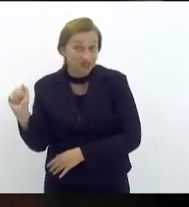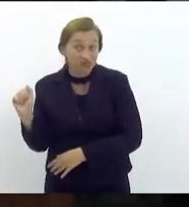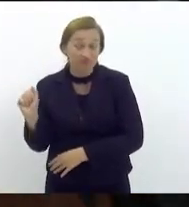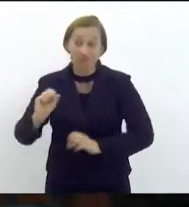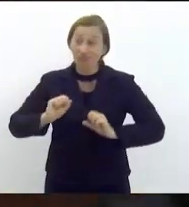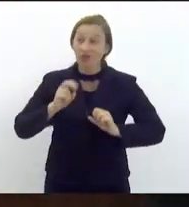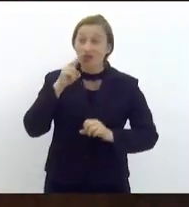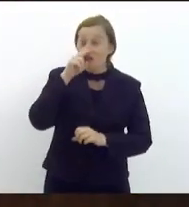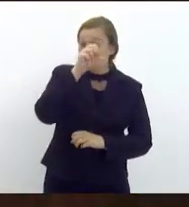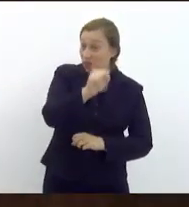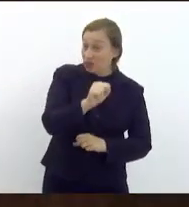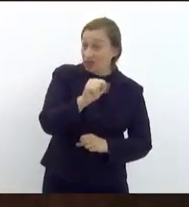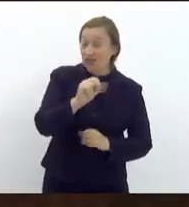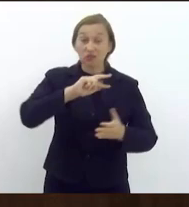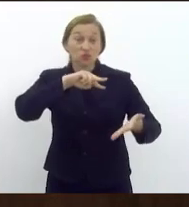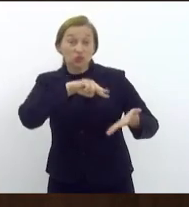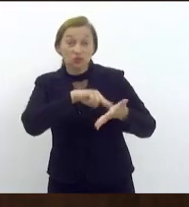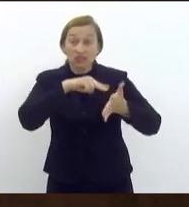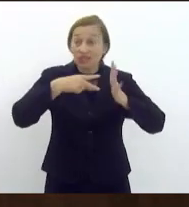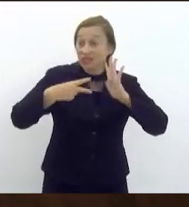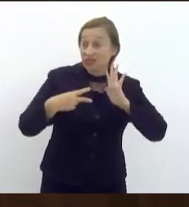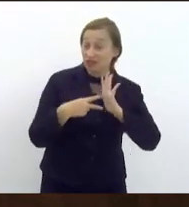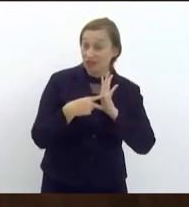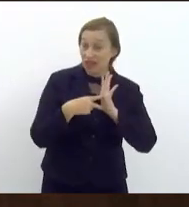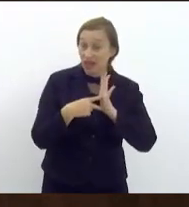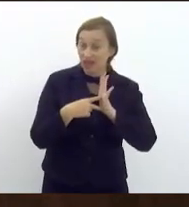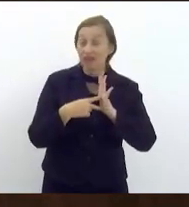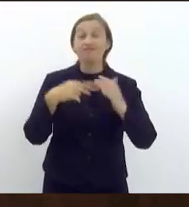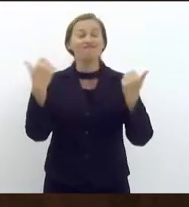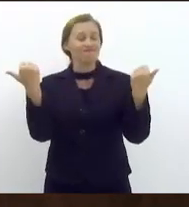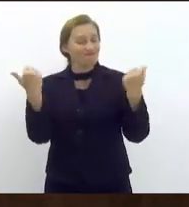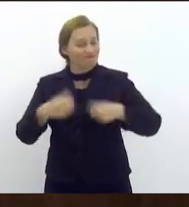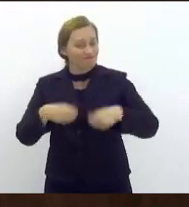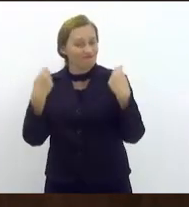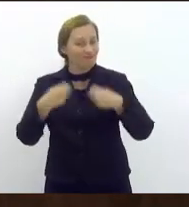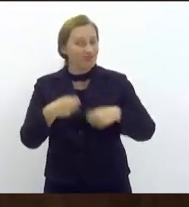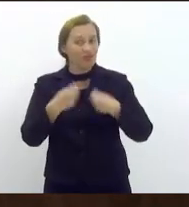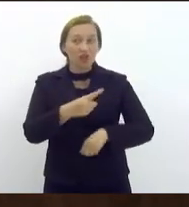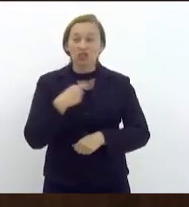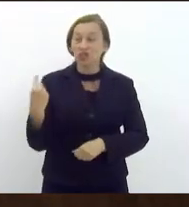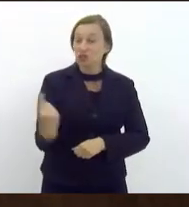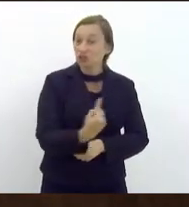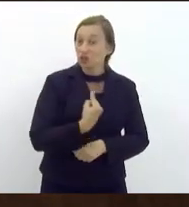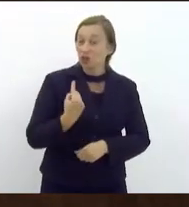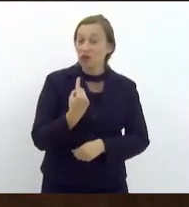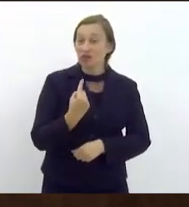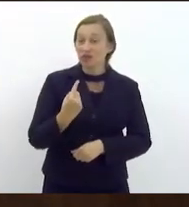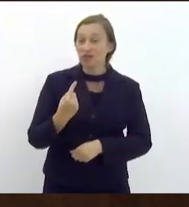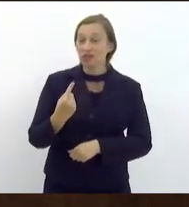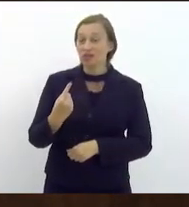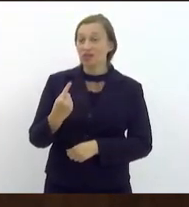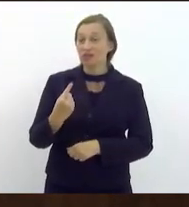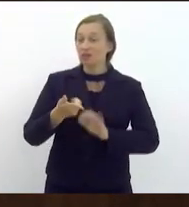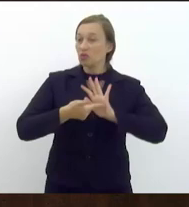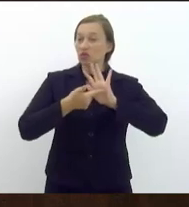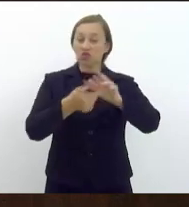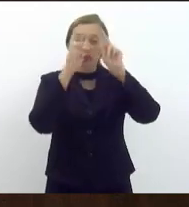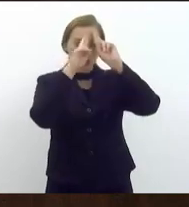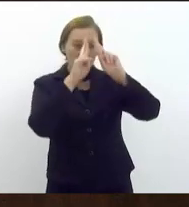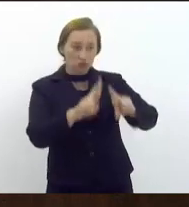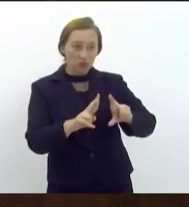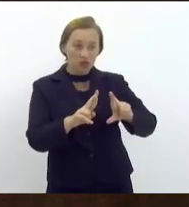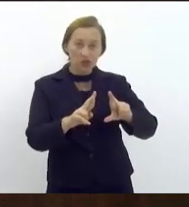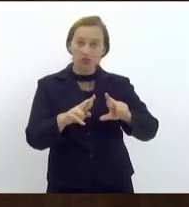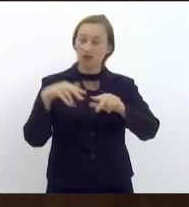fortalecer aí o significado e a necessidade de nós expressar o respeito a essas religiões